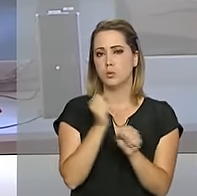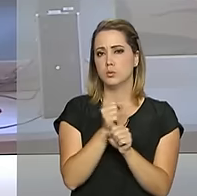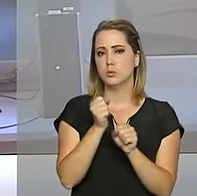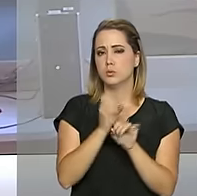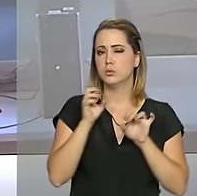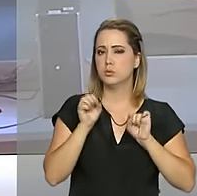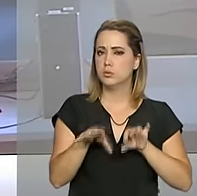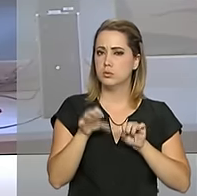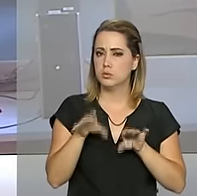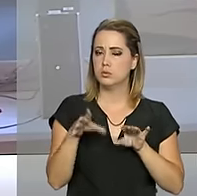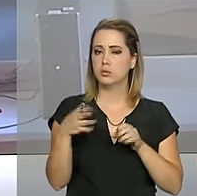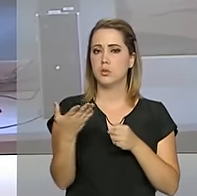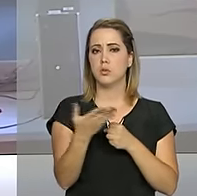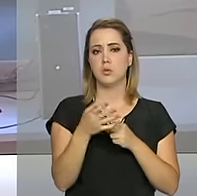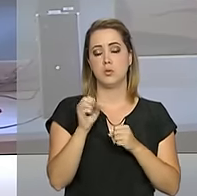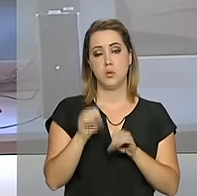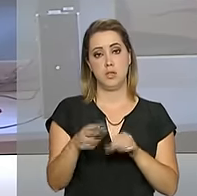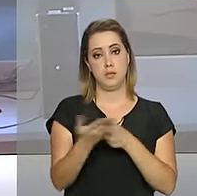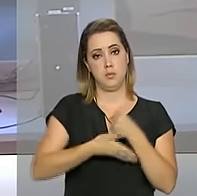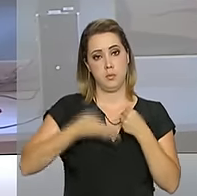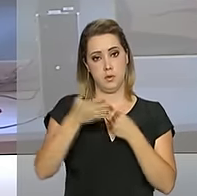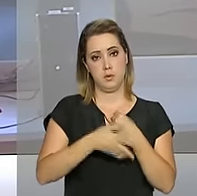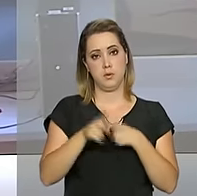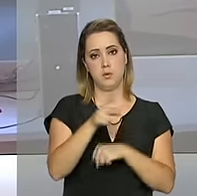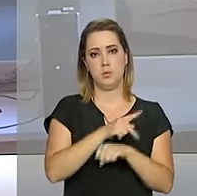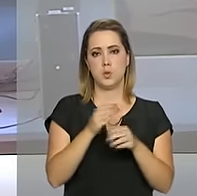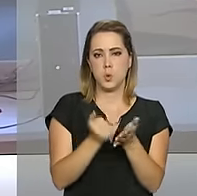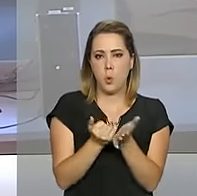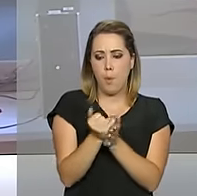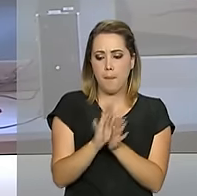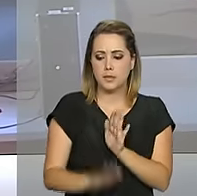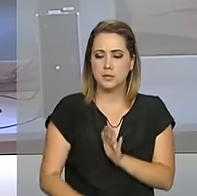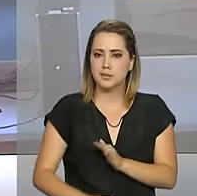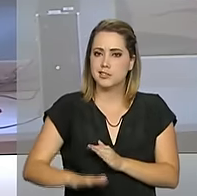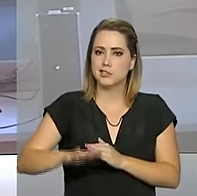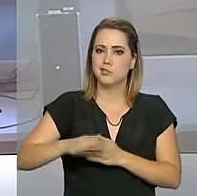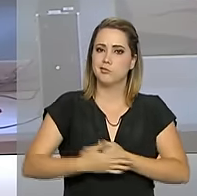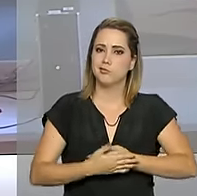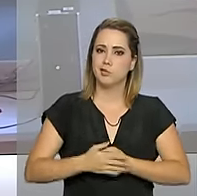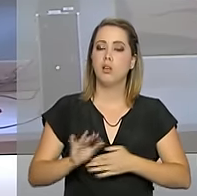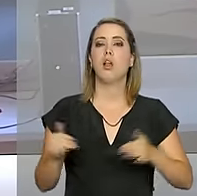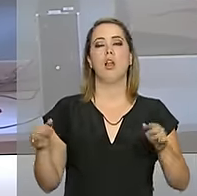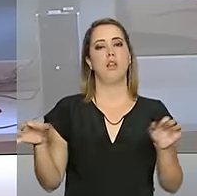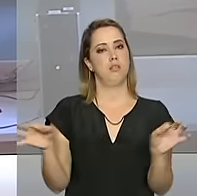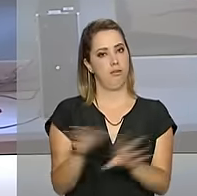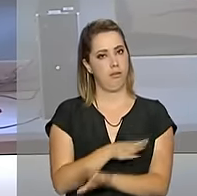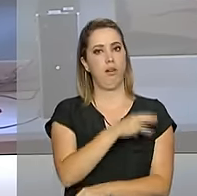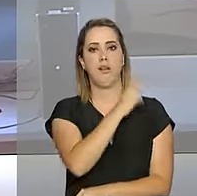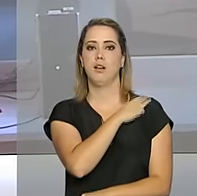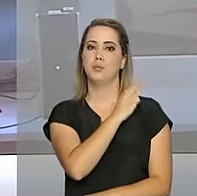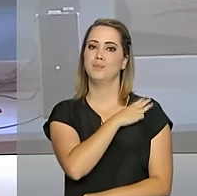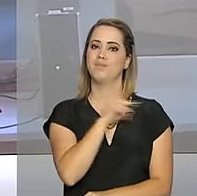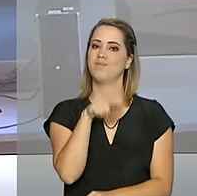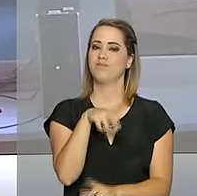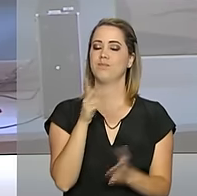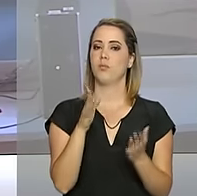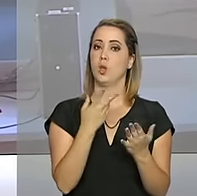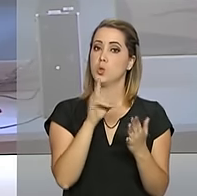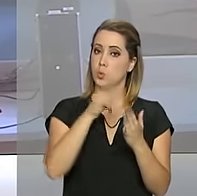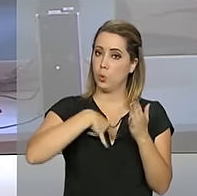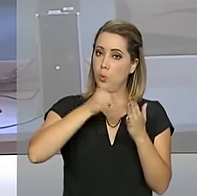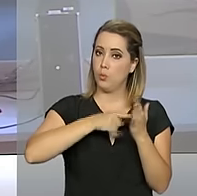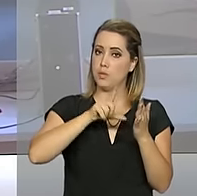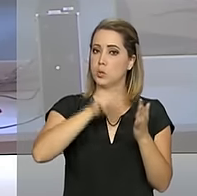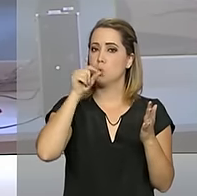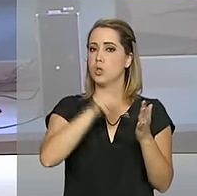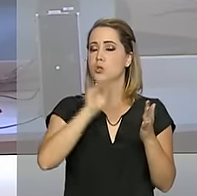do currículo da educação básica no país, desde a creche até o final do ensino médio. Na prática, esse documento vai definir quais serão